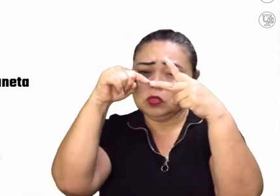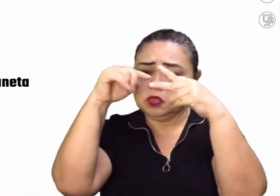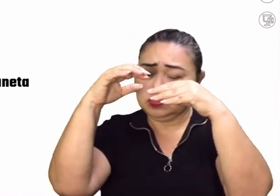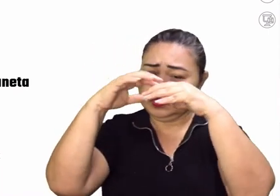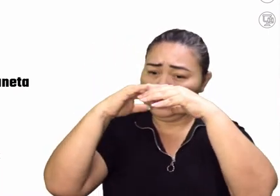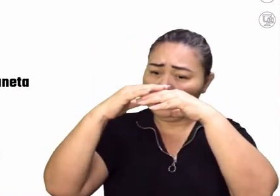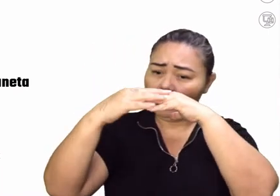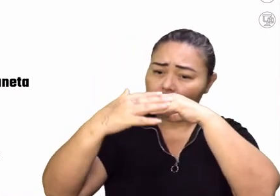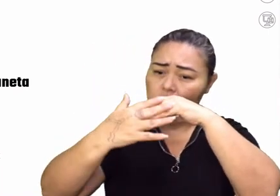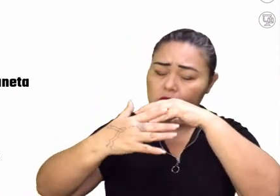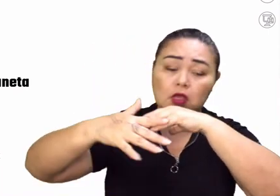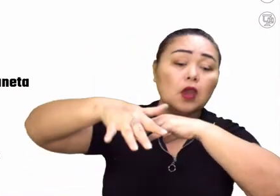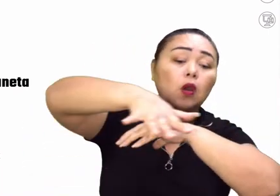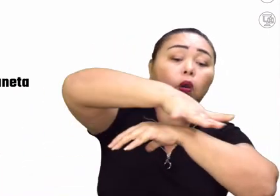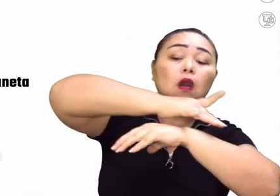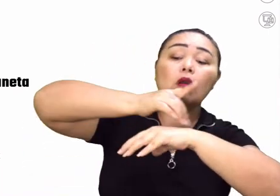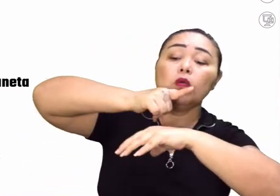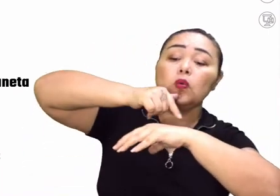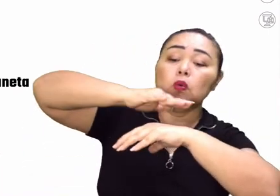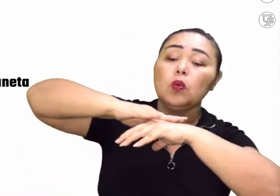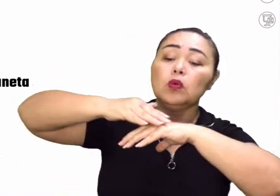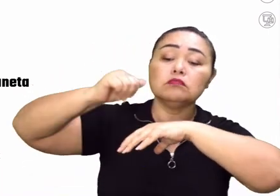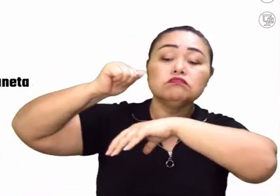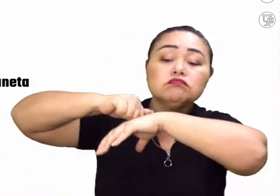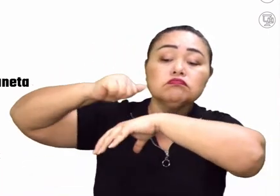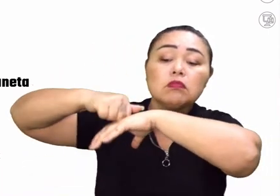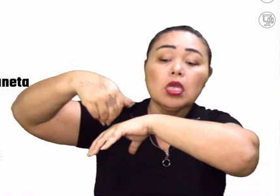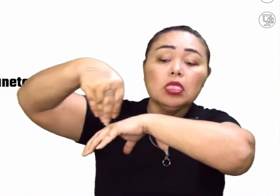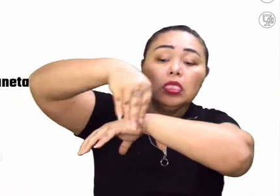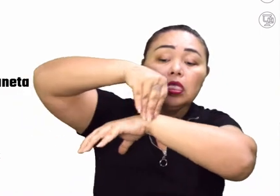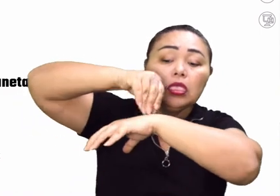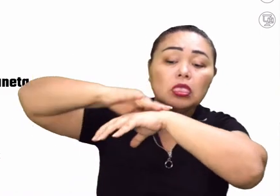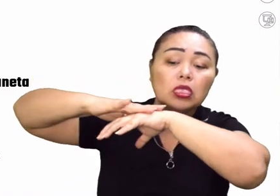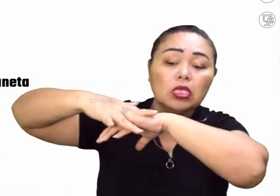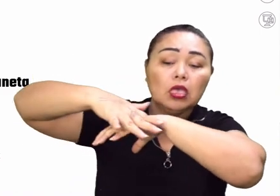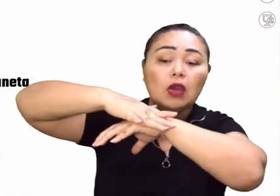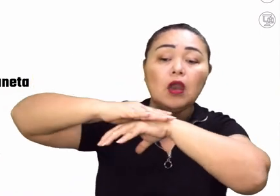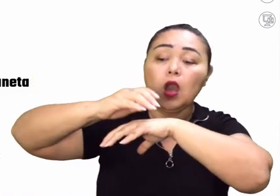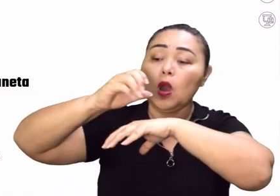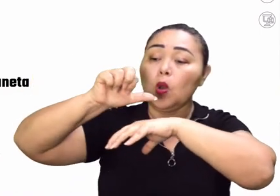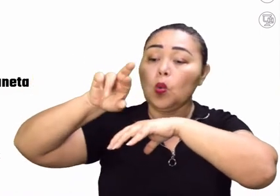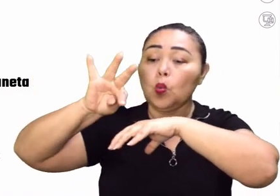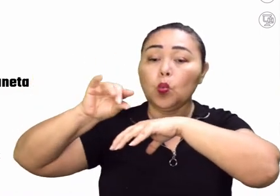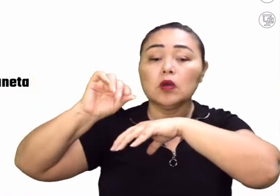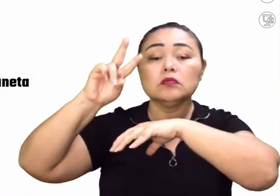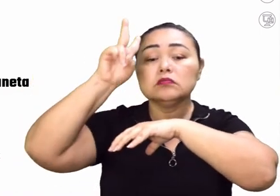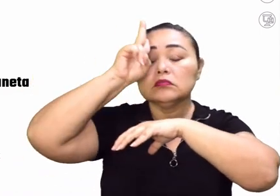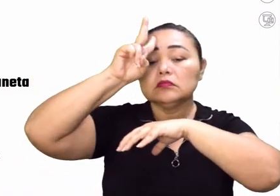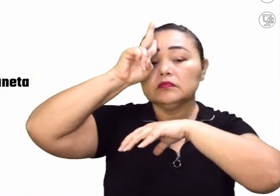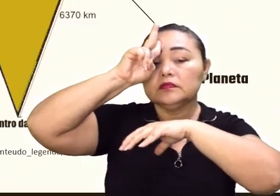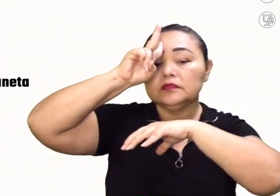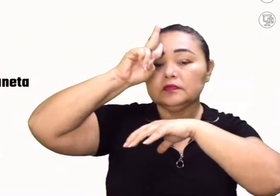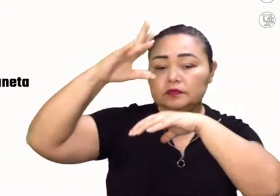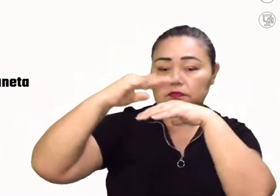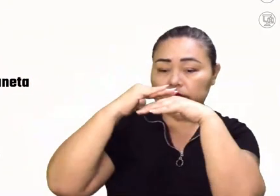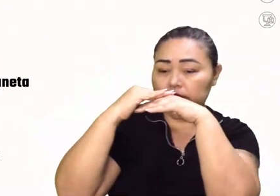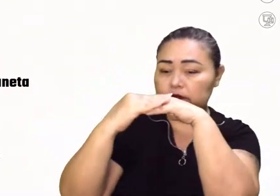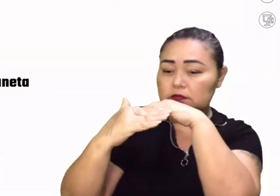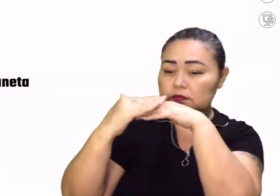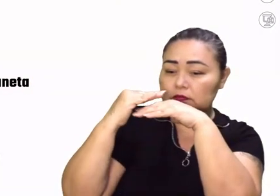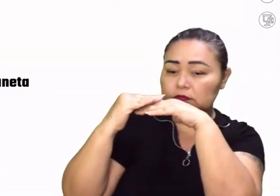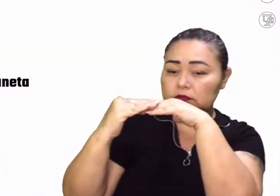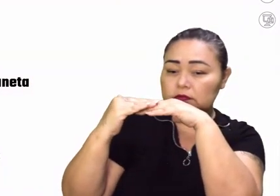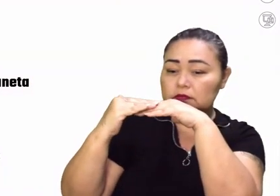professor falou da crosta Oceânica e a crosta Continental então quando a gente fala de crosta você tem que lembrar que a